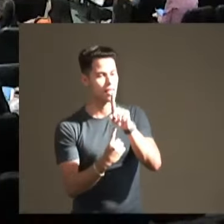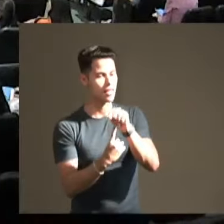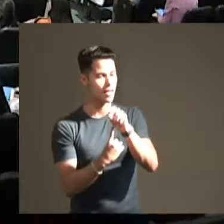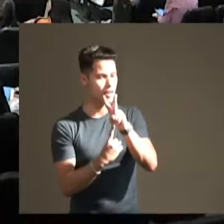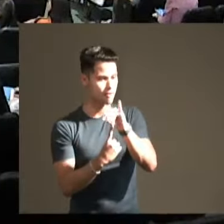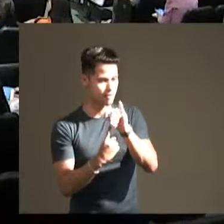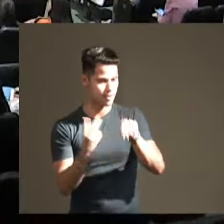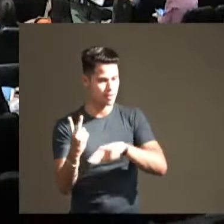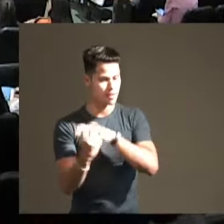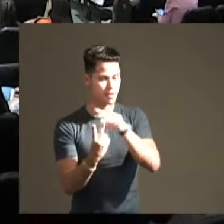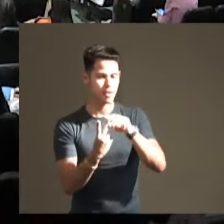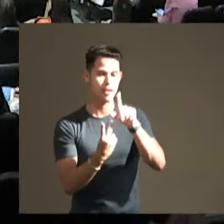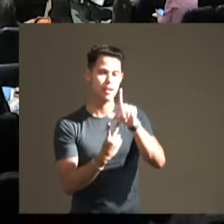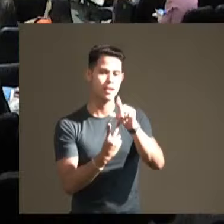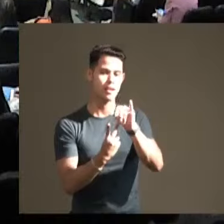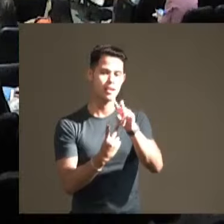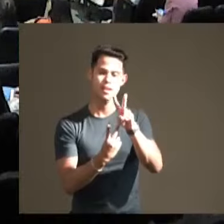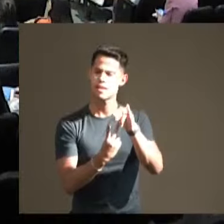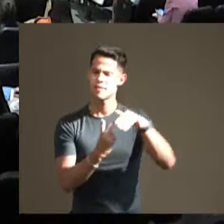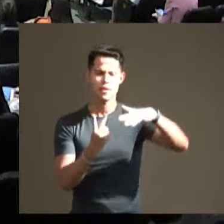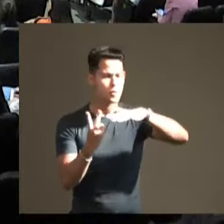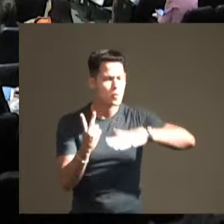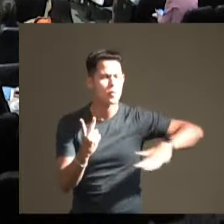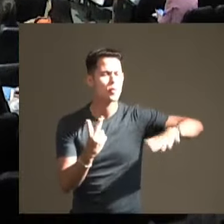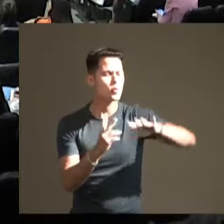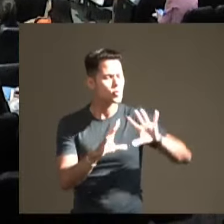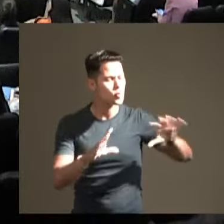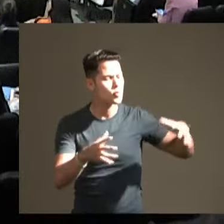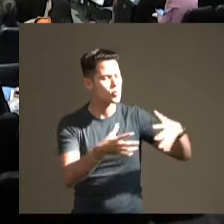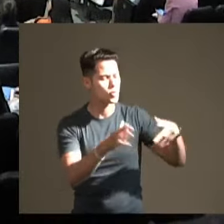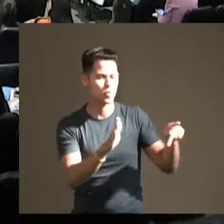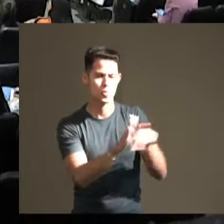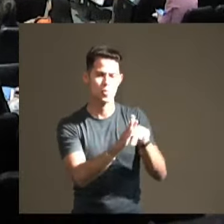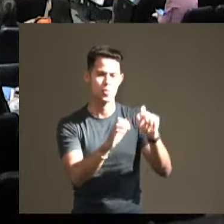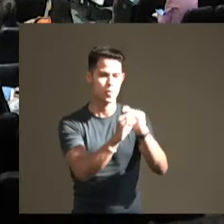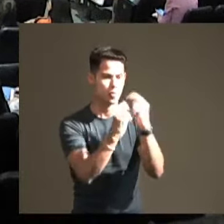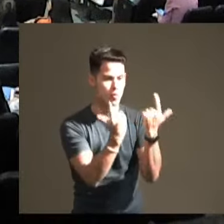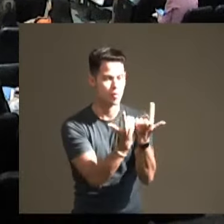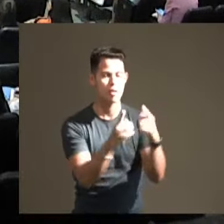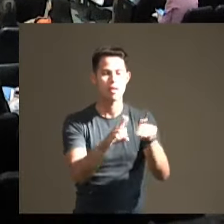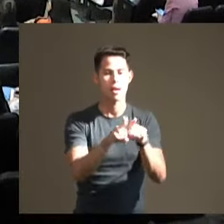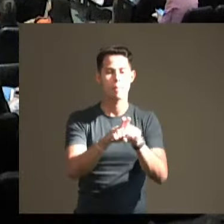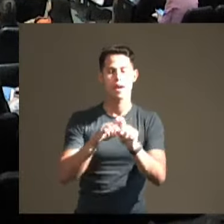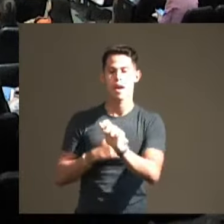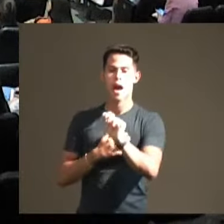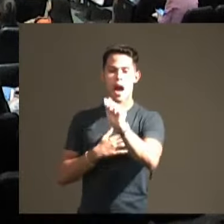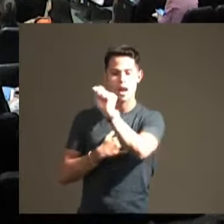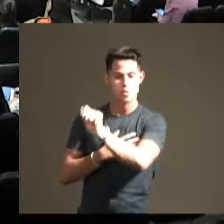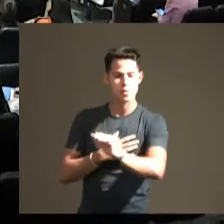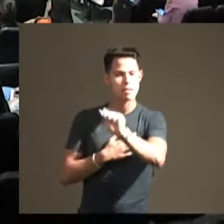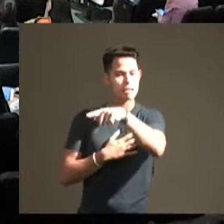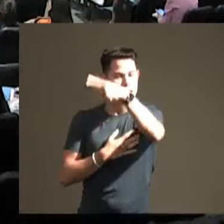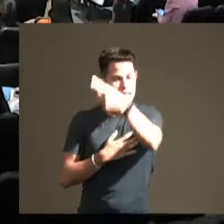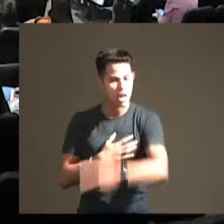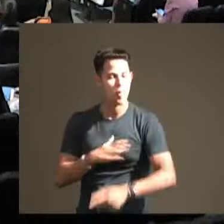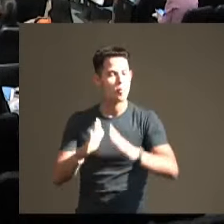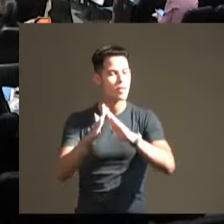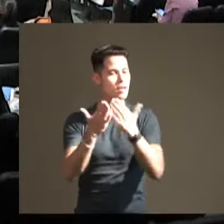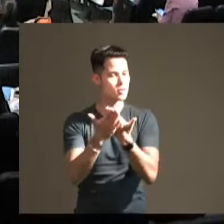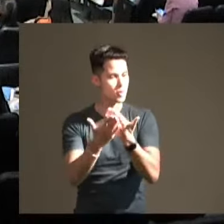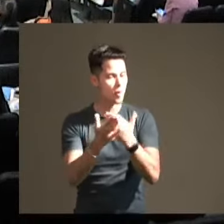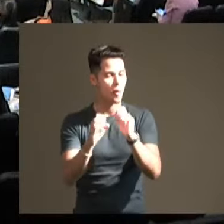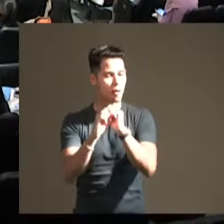de toda a equipe aqui da LESC, da Associação da Escola do